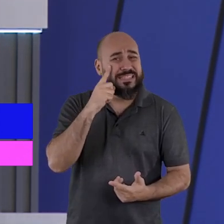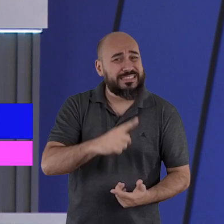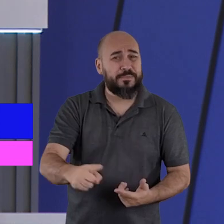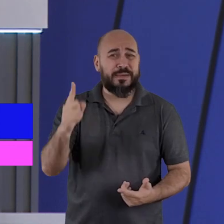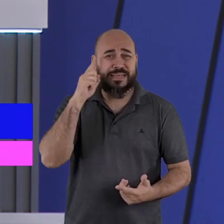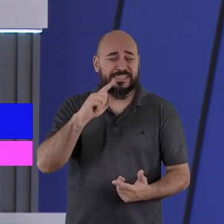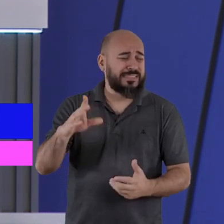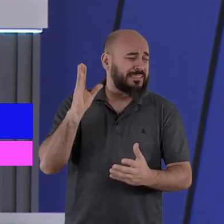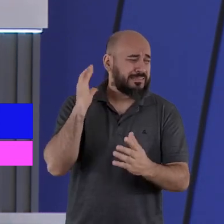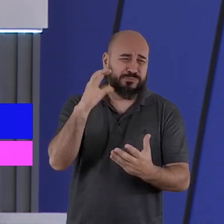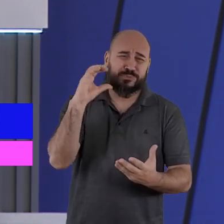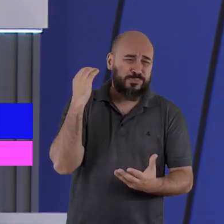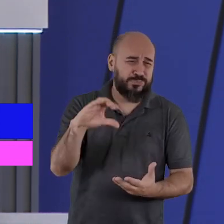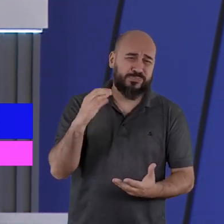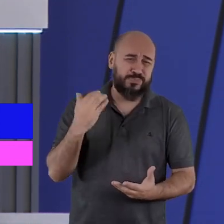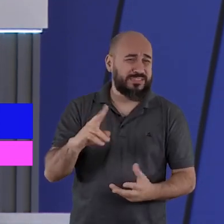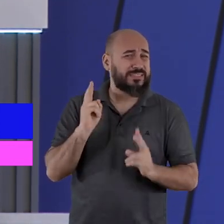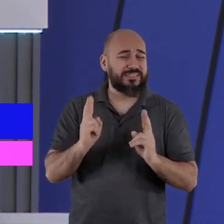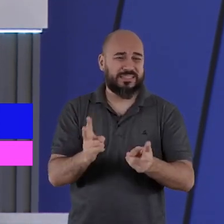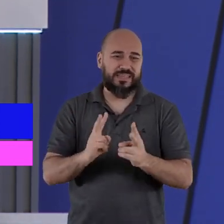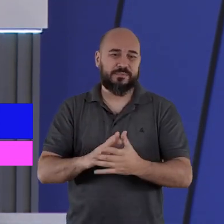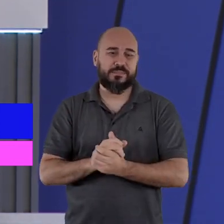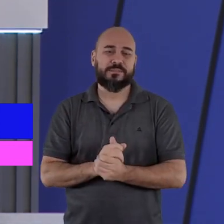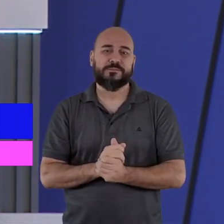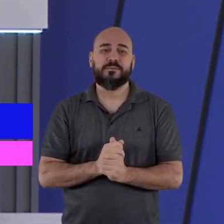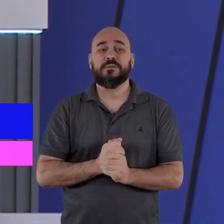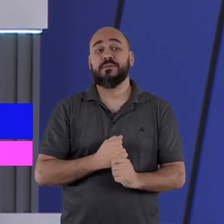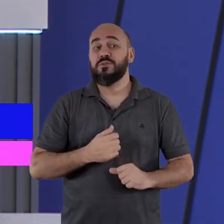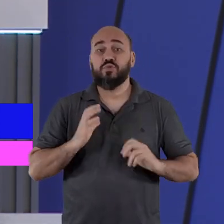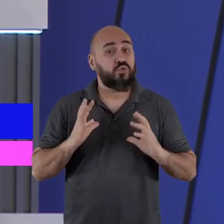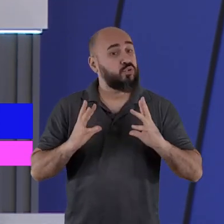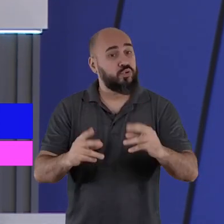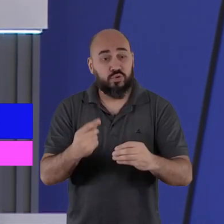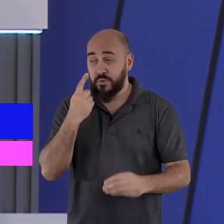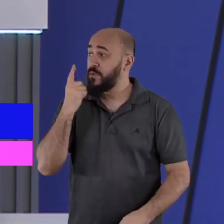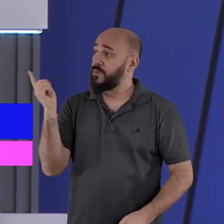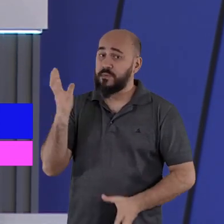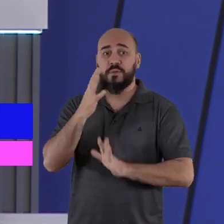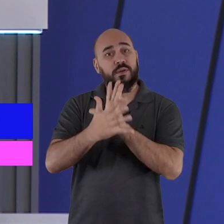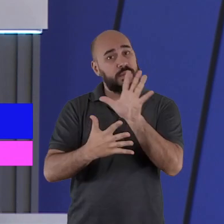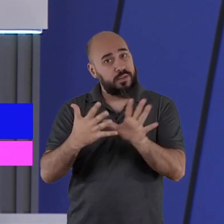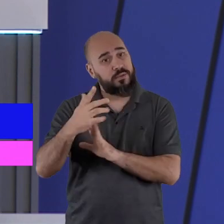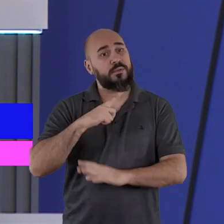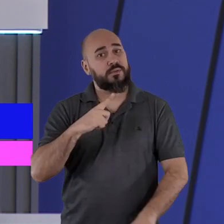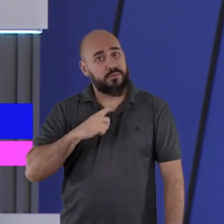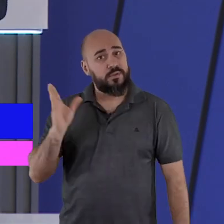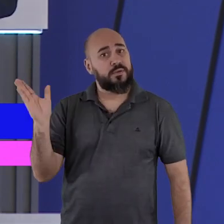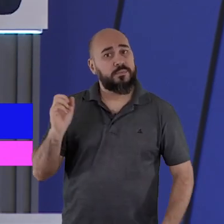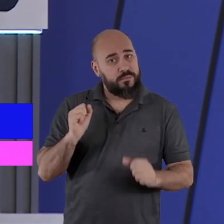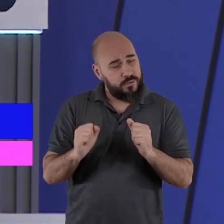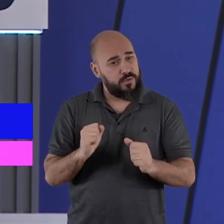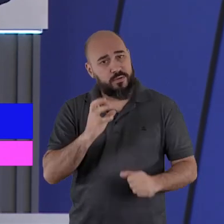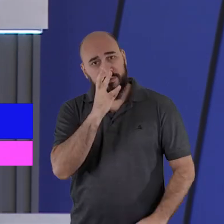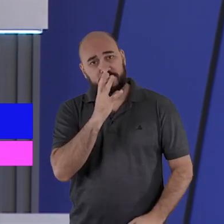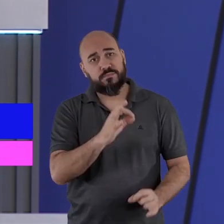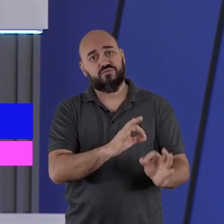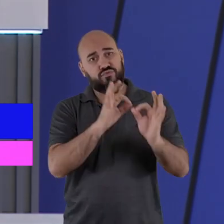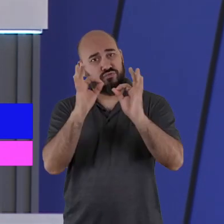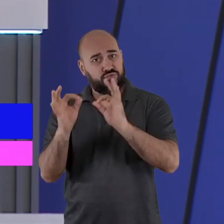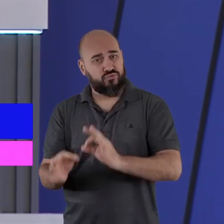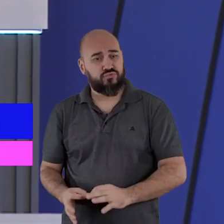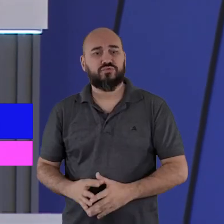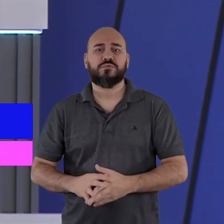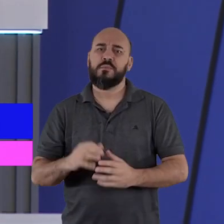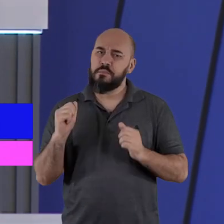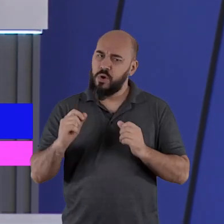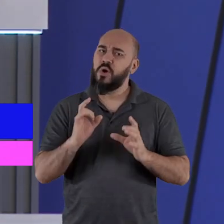primeiro programa até o último programa, todos à disposição para que você acesse esse material, compartilhe com seus amigos,